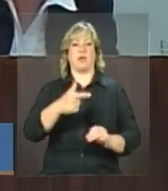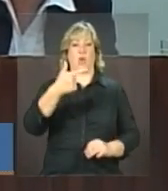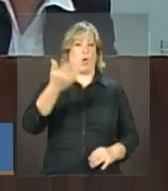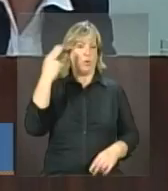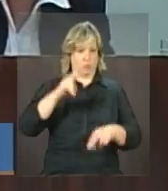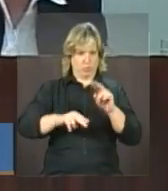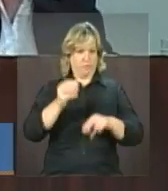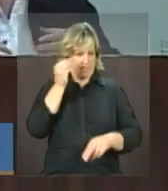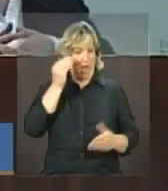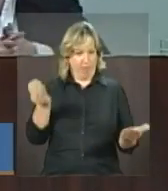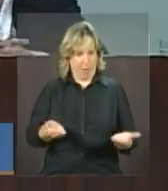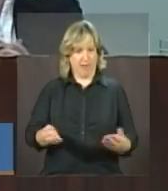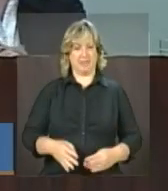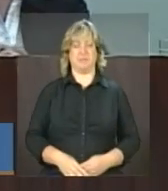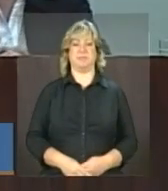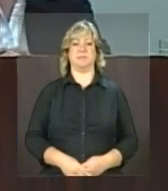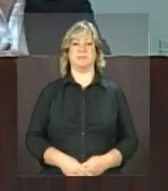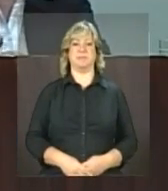junho. Vamos ver.